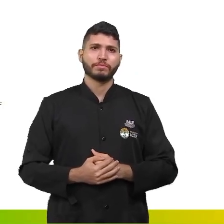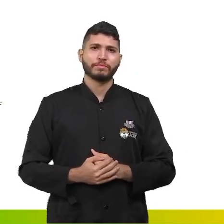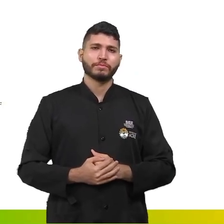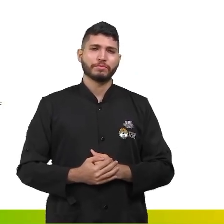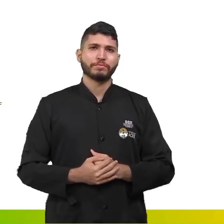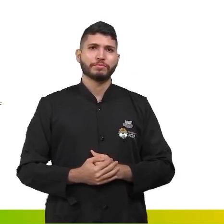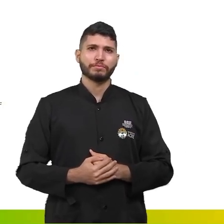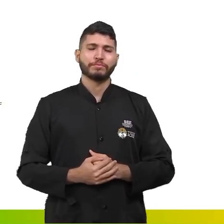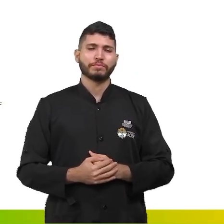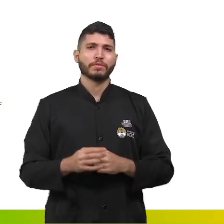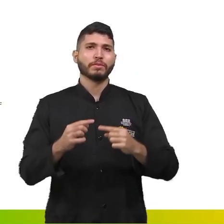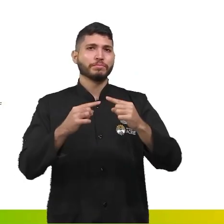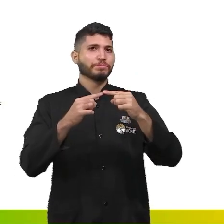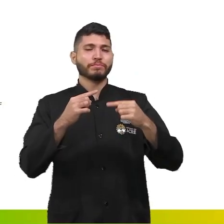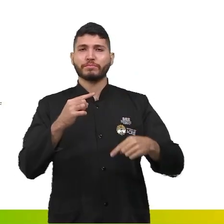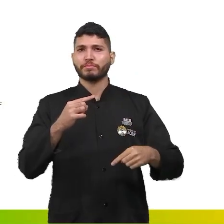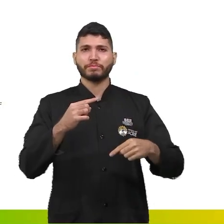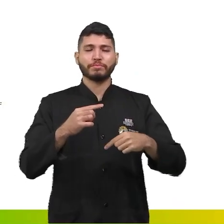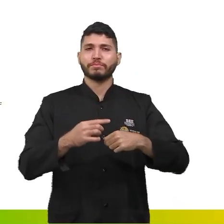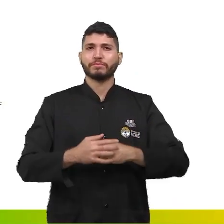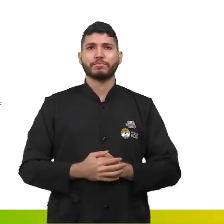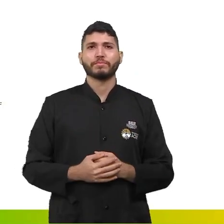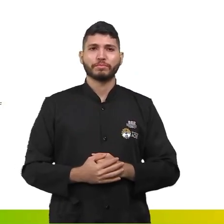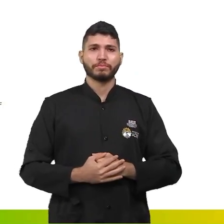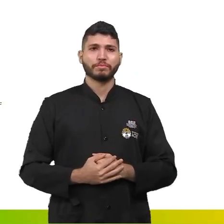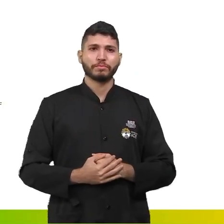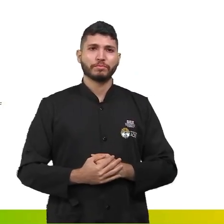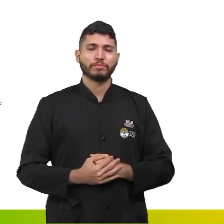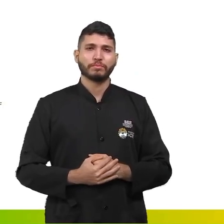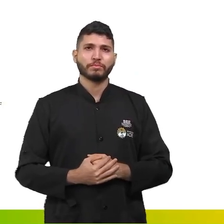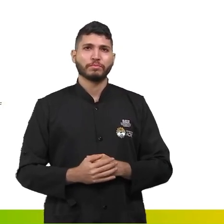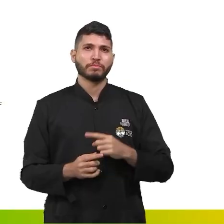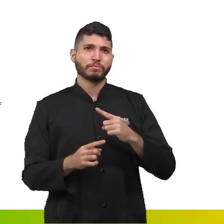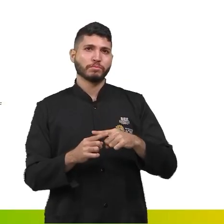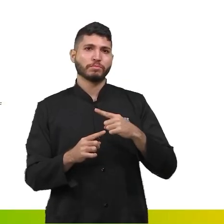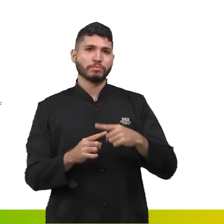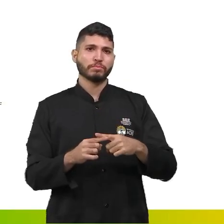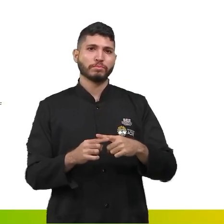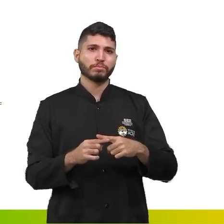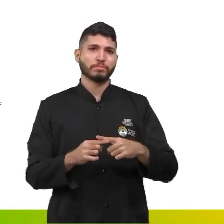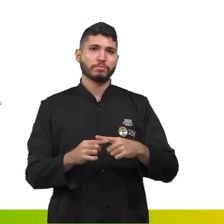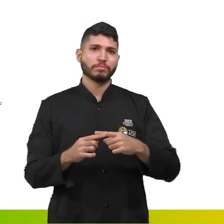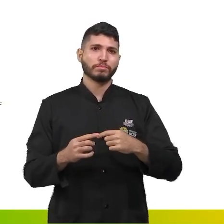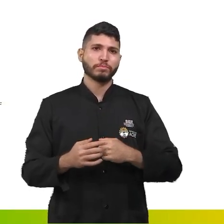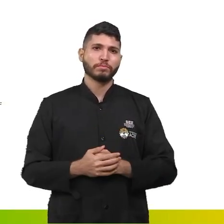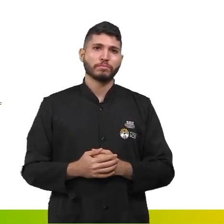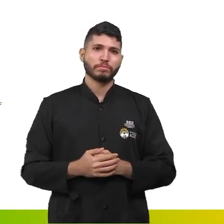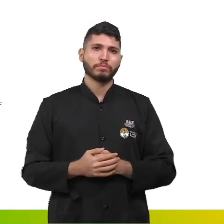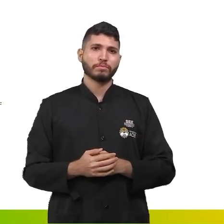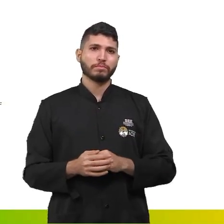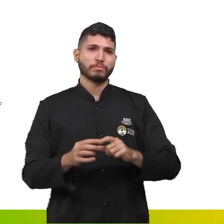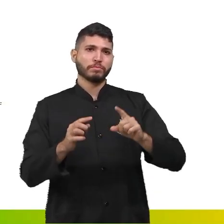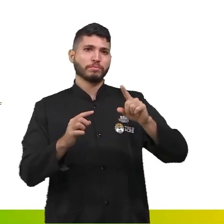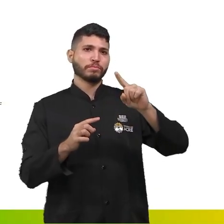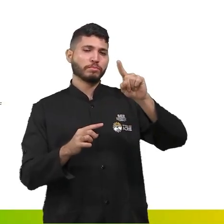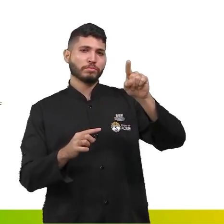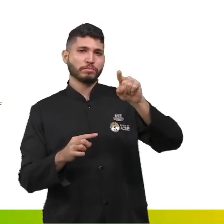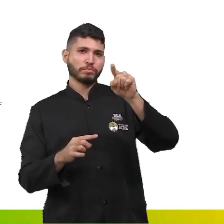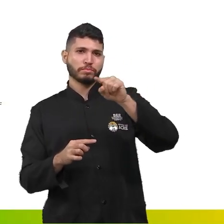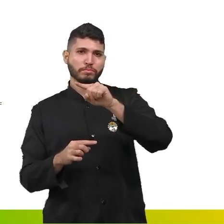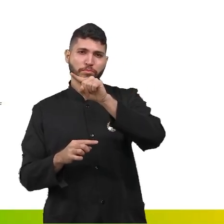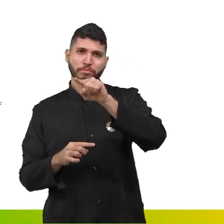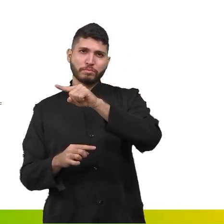aqui. Eu posso determinar? Não. Porque essa abertura aqui pode ser diferente dessa. E aí